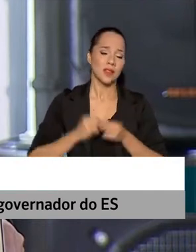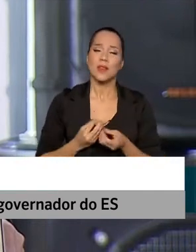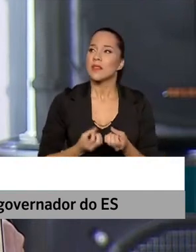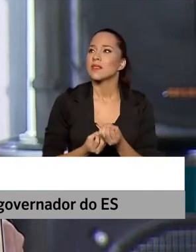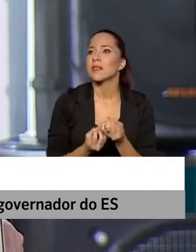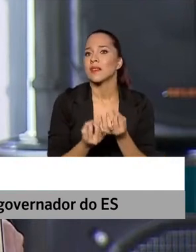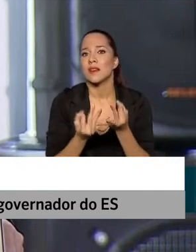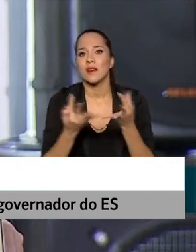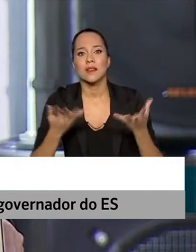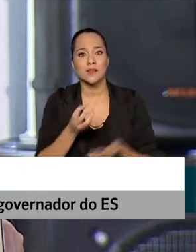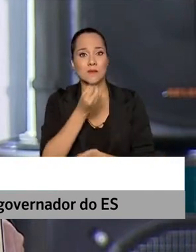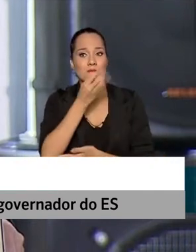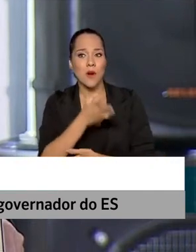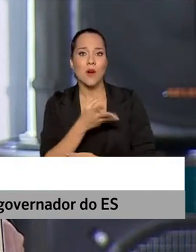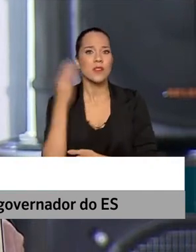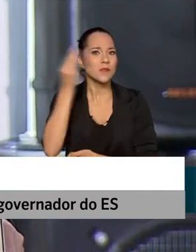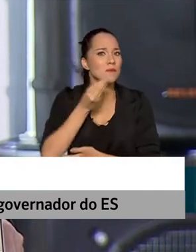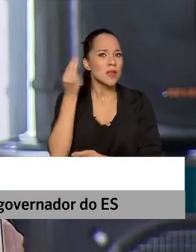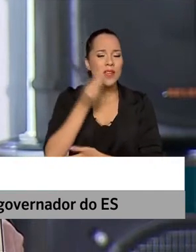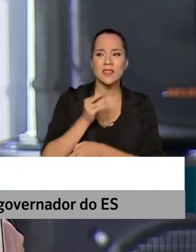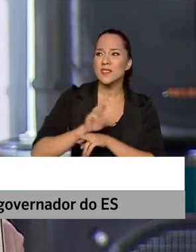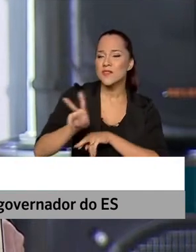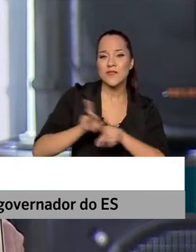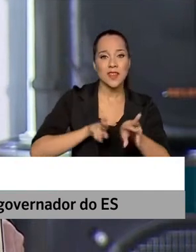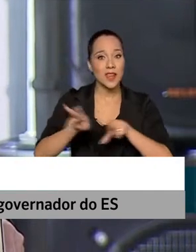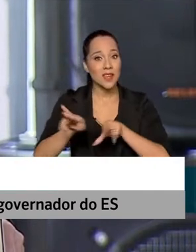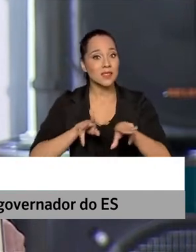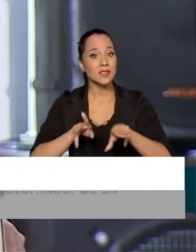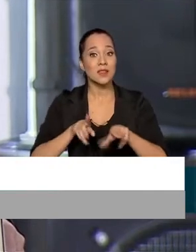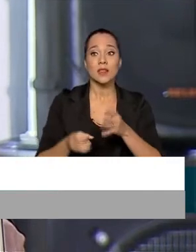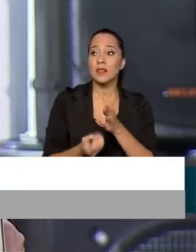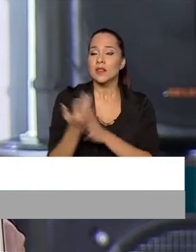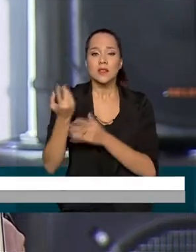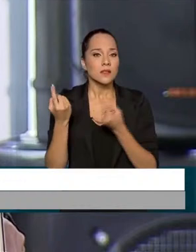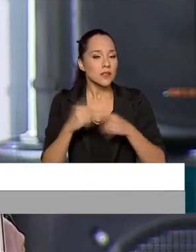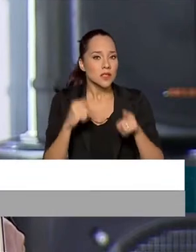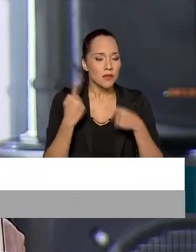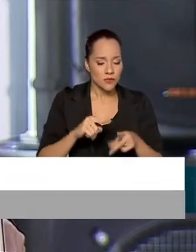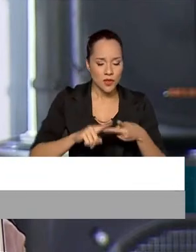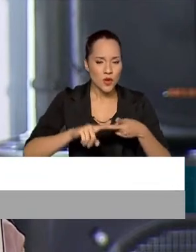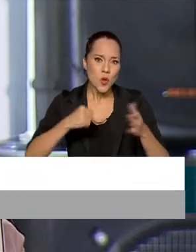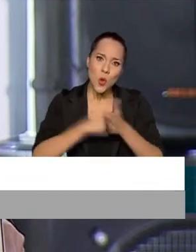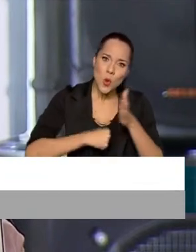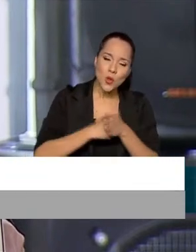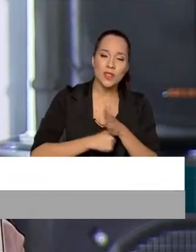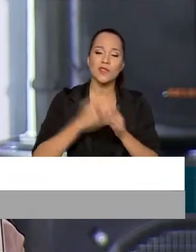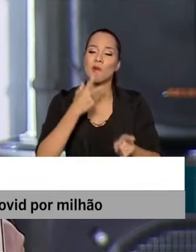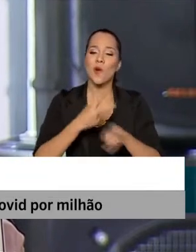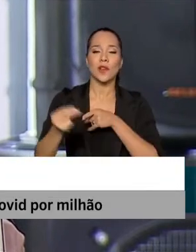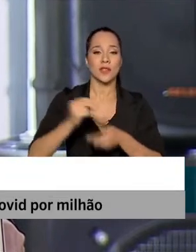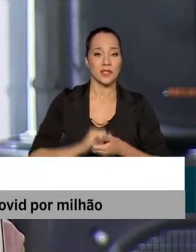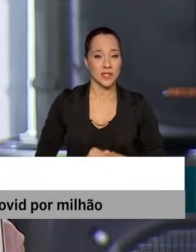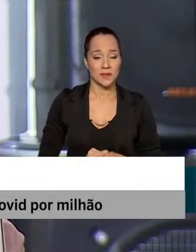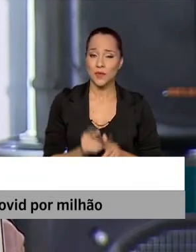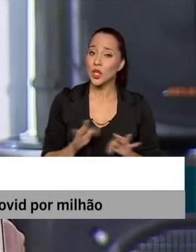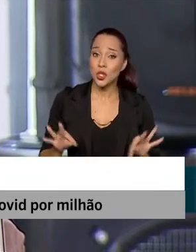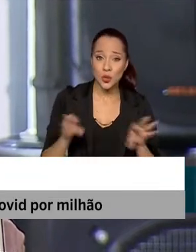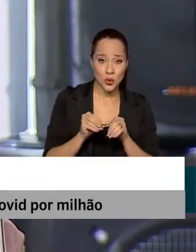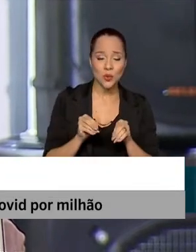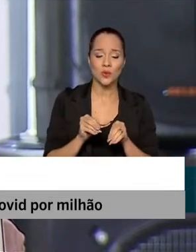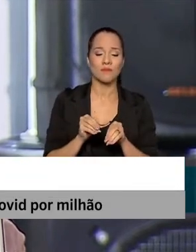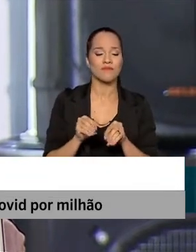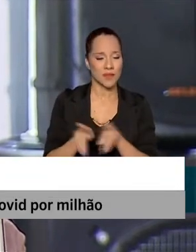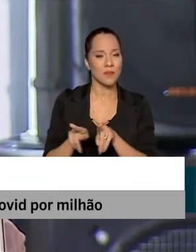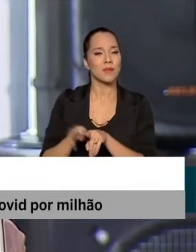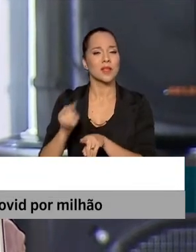coisas boas, tantas experiências vivenciadas, tantos desafios, lutas e conquistas. Entre tudo isto,